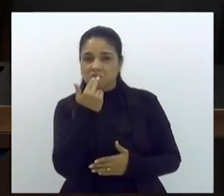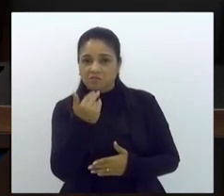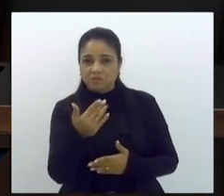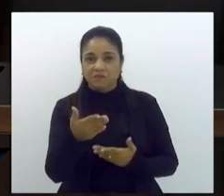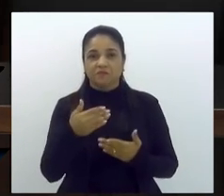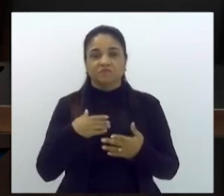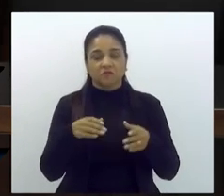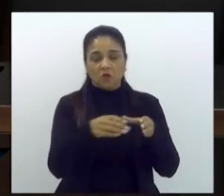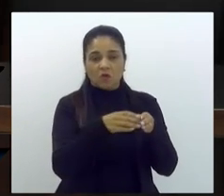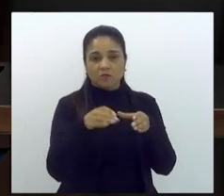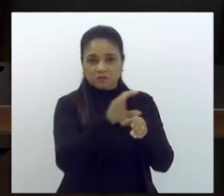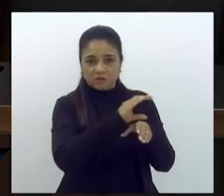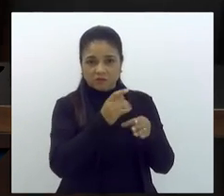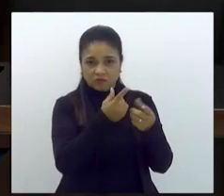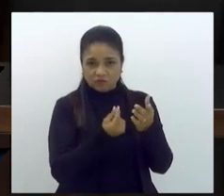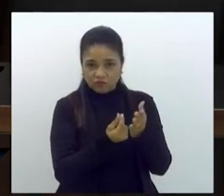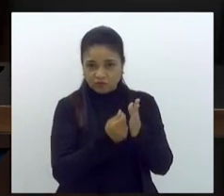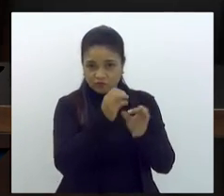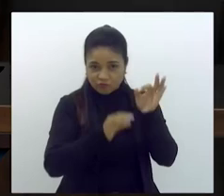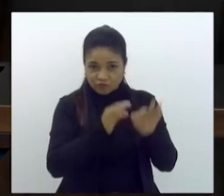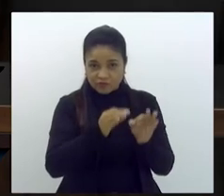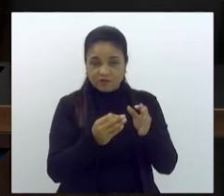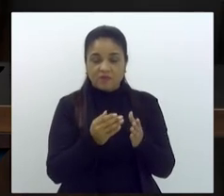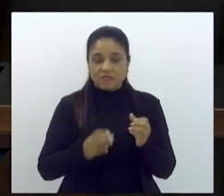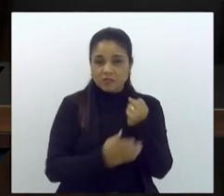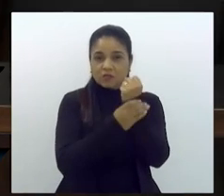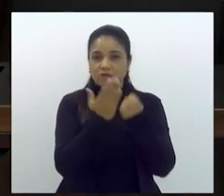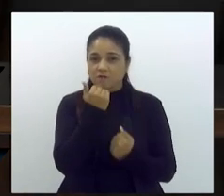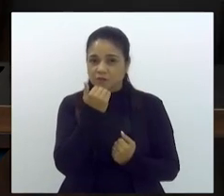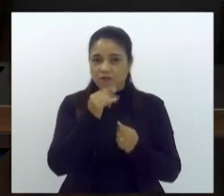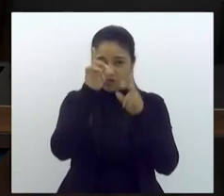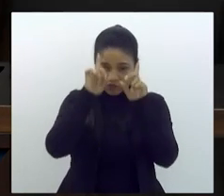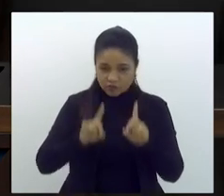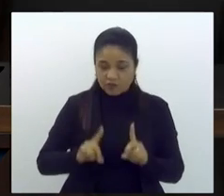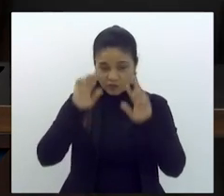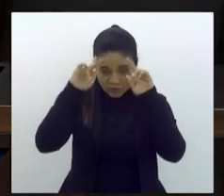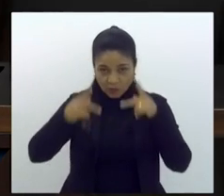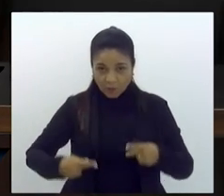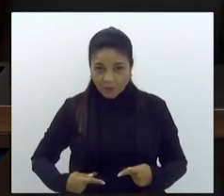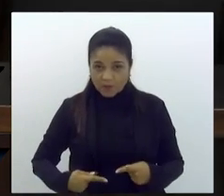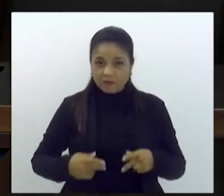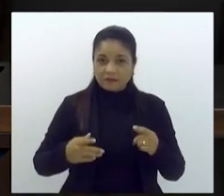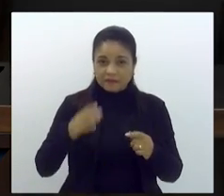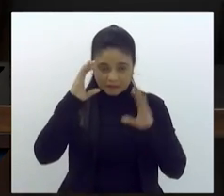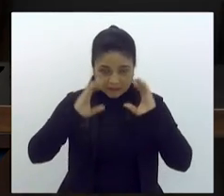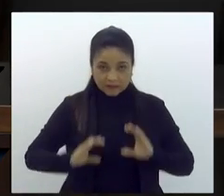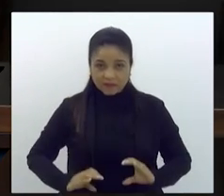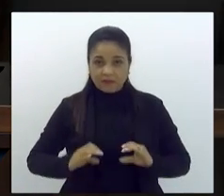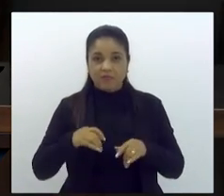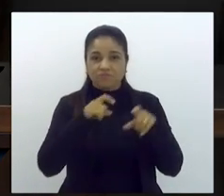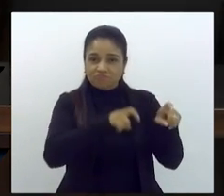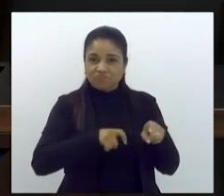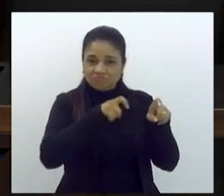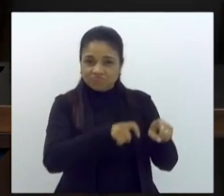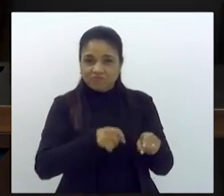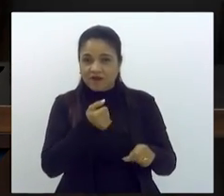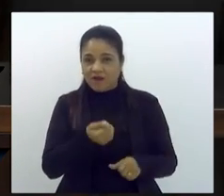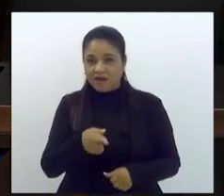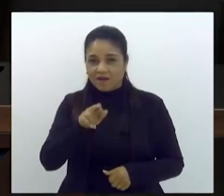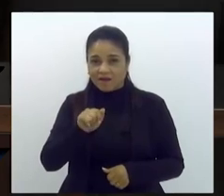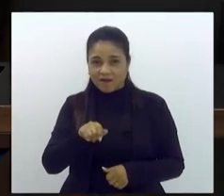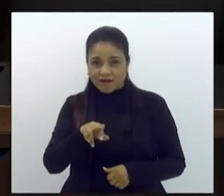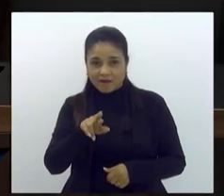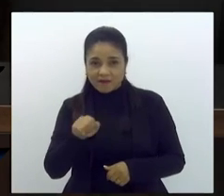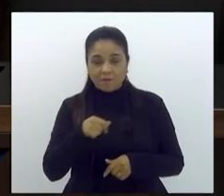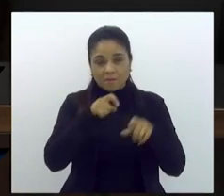comissões constituição Justiça segurança alimentar defesa dos direitos humanos e cidadania agricultura pecuária política Rural agrária e